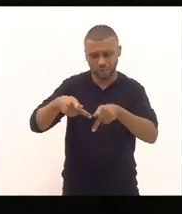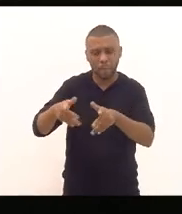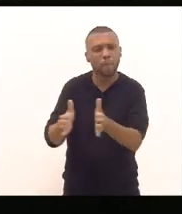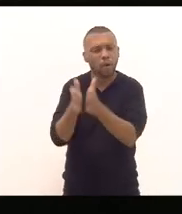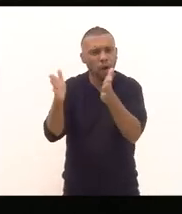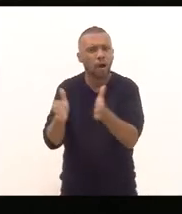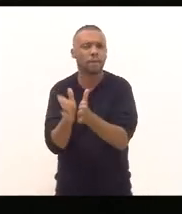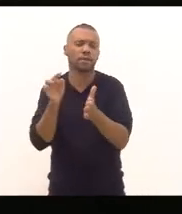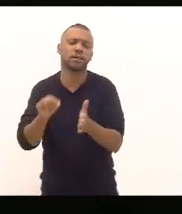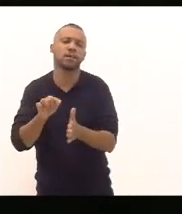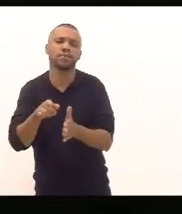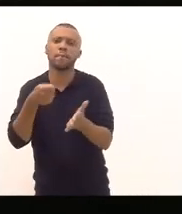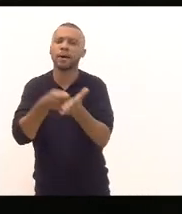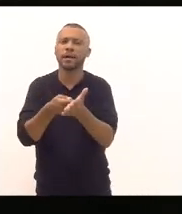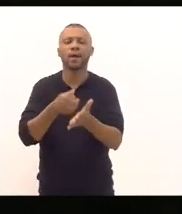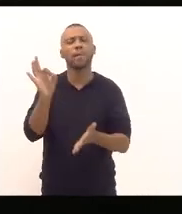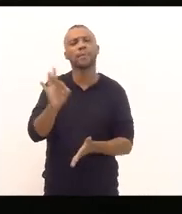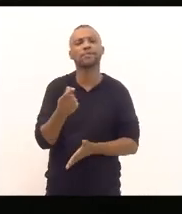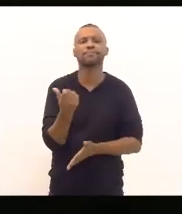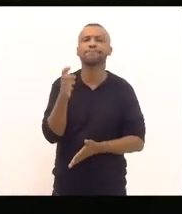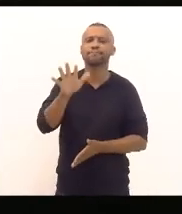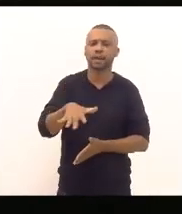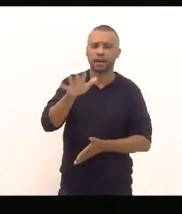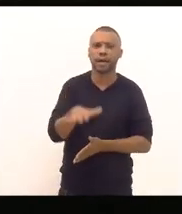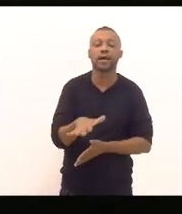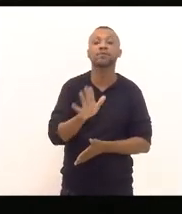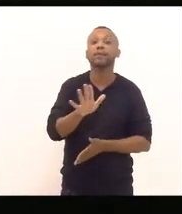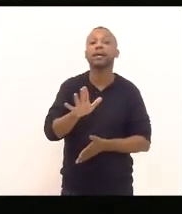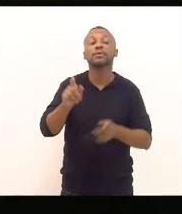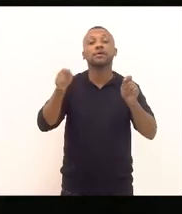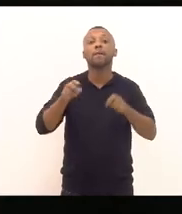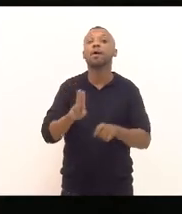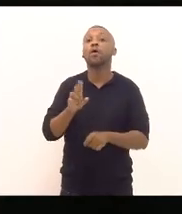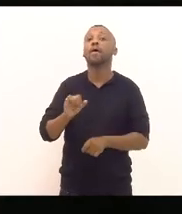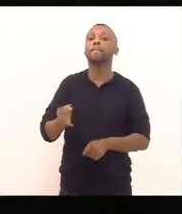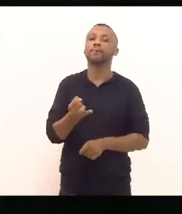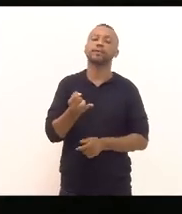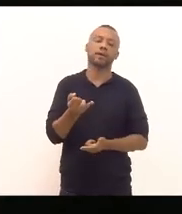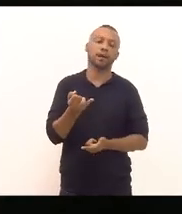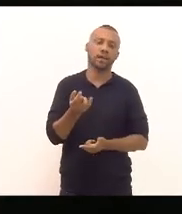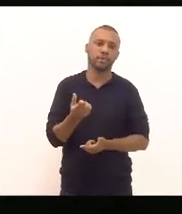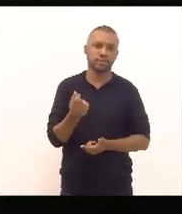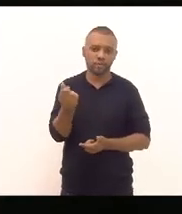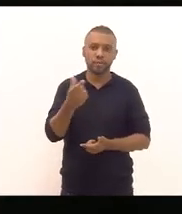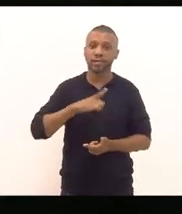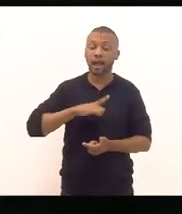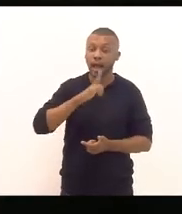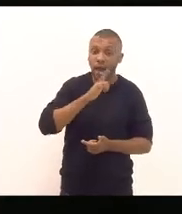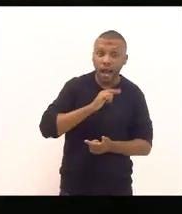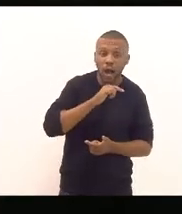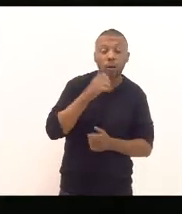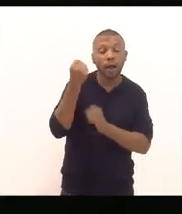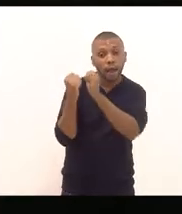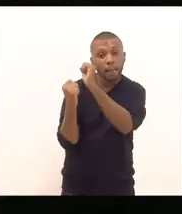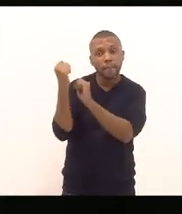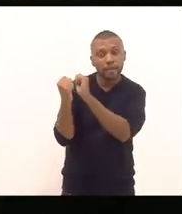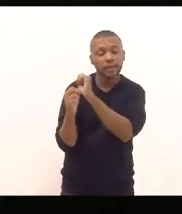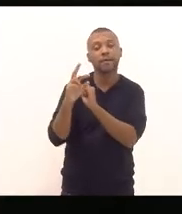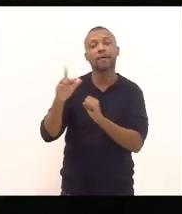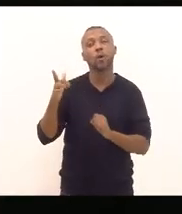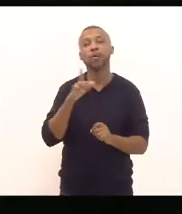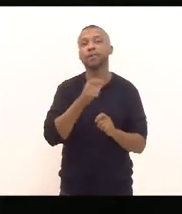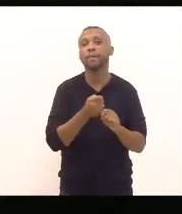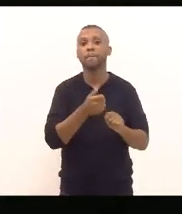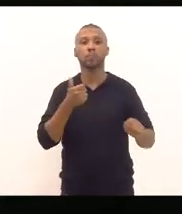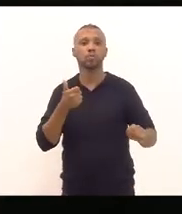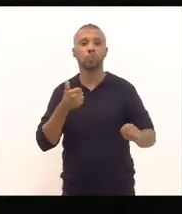renda e pagar uma tarifa é pequenininha mas poder utilizar com esse valor de água na torneira e a empresa vai foto